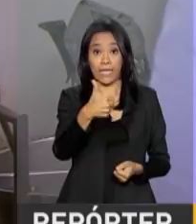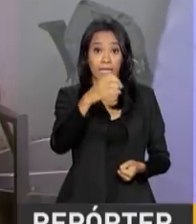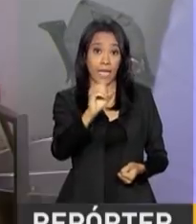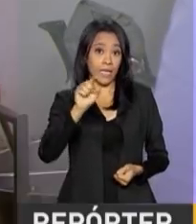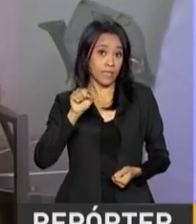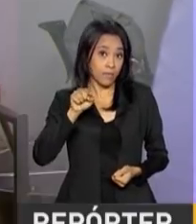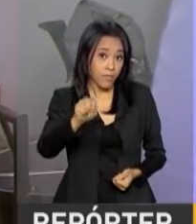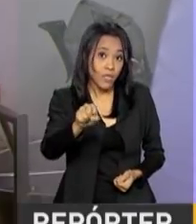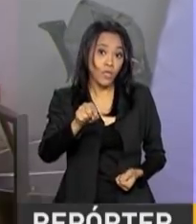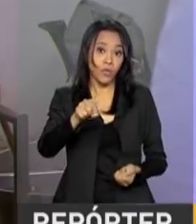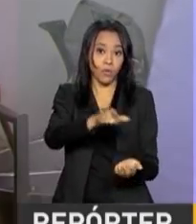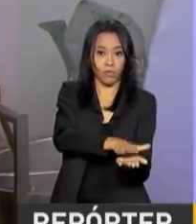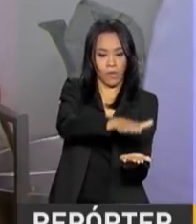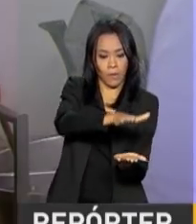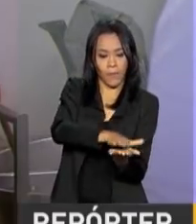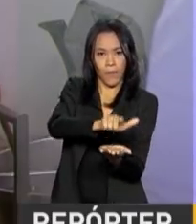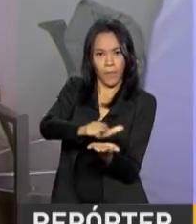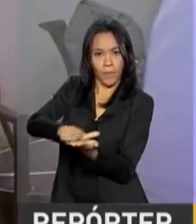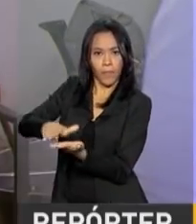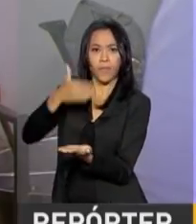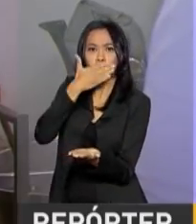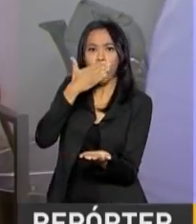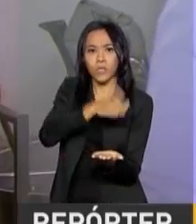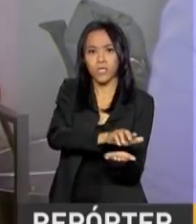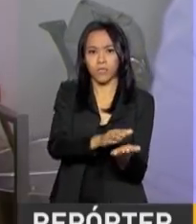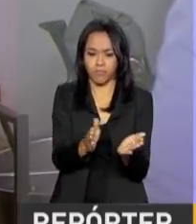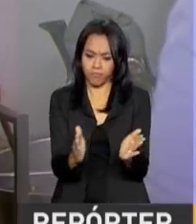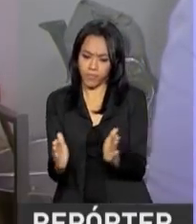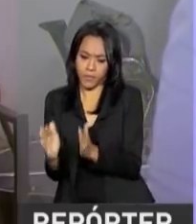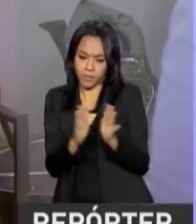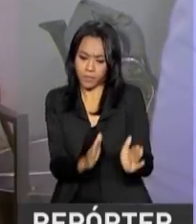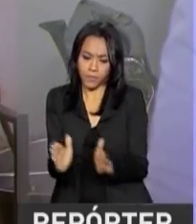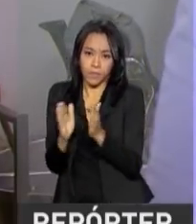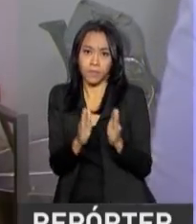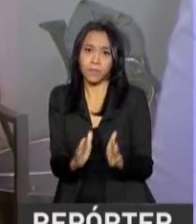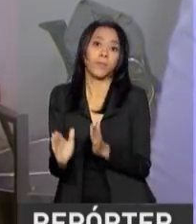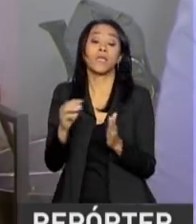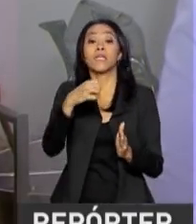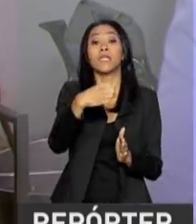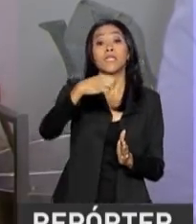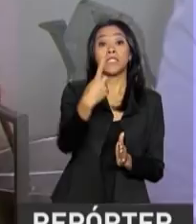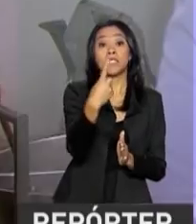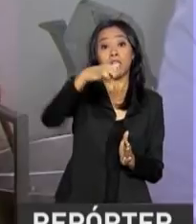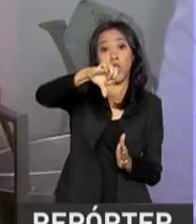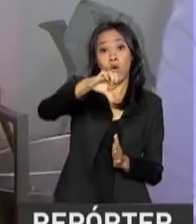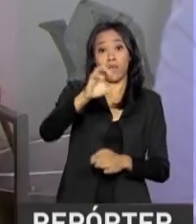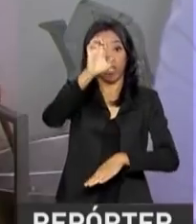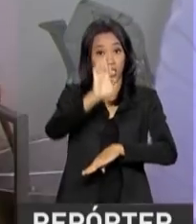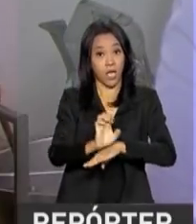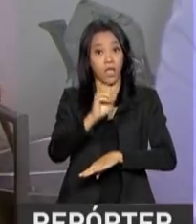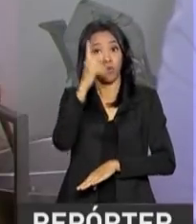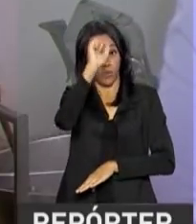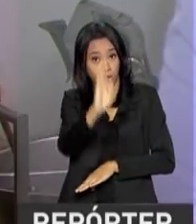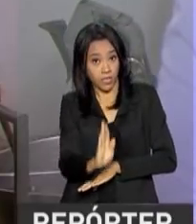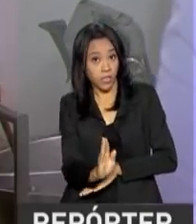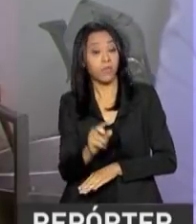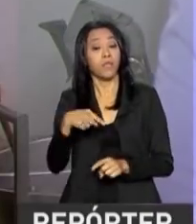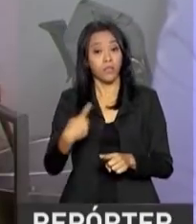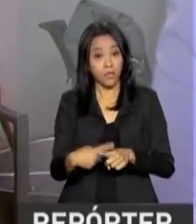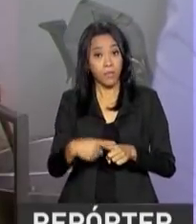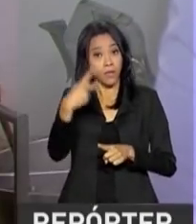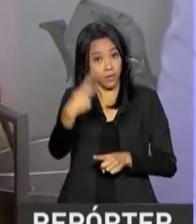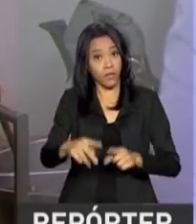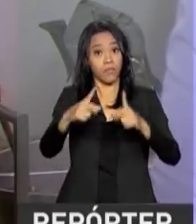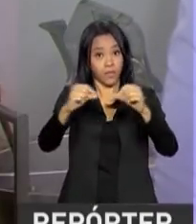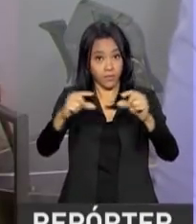palha italianas por dia essas delícias são vendidas em 19 estados brasileiros e no distrito federal